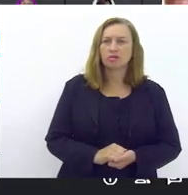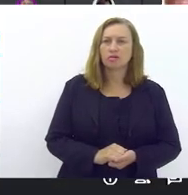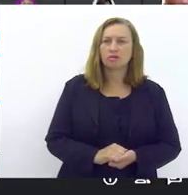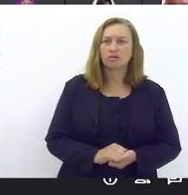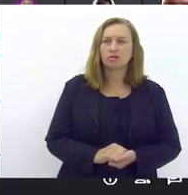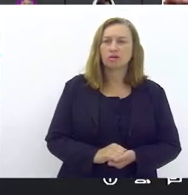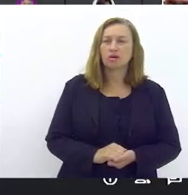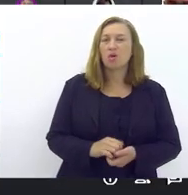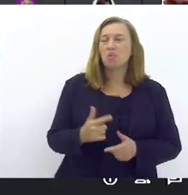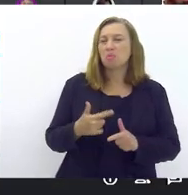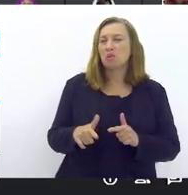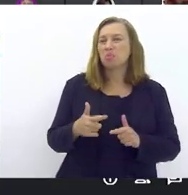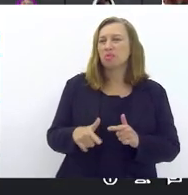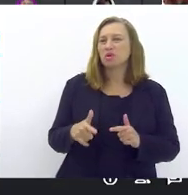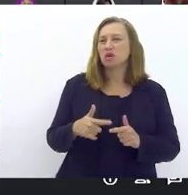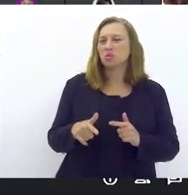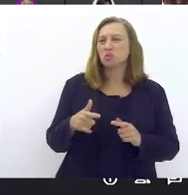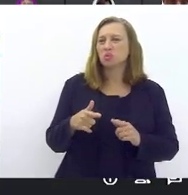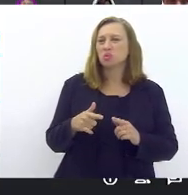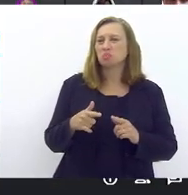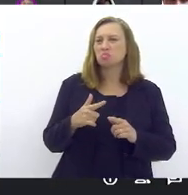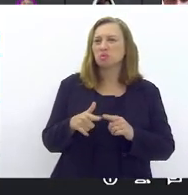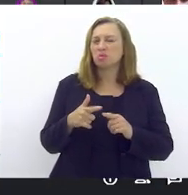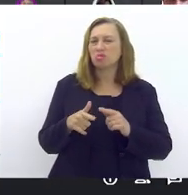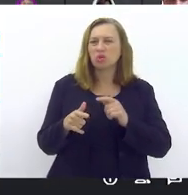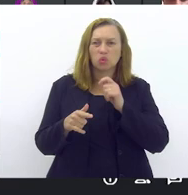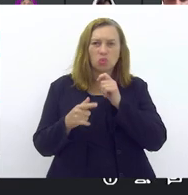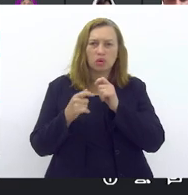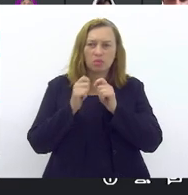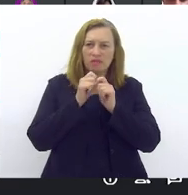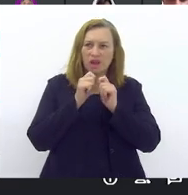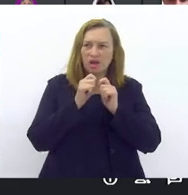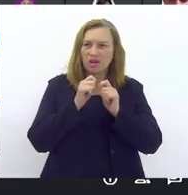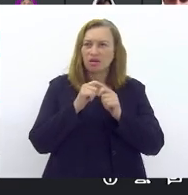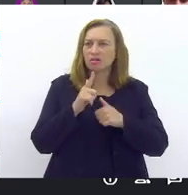Flávio está com um probleminha lá no áudio, será?